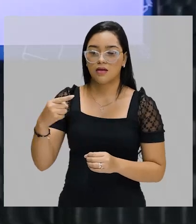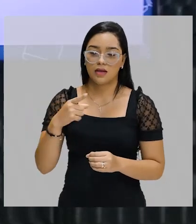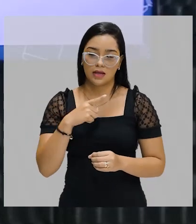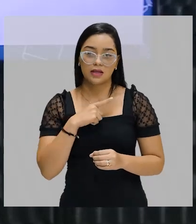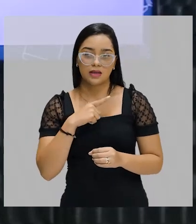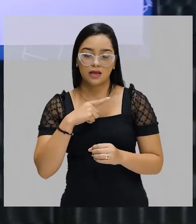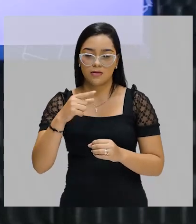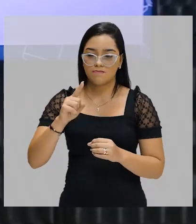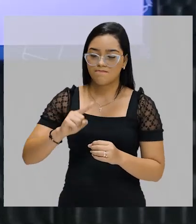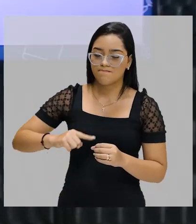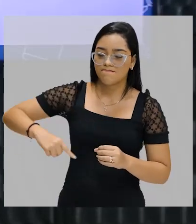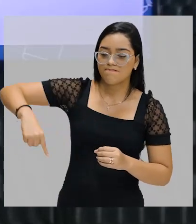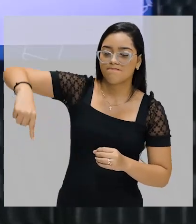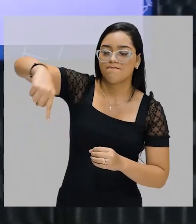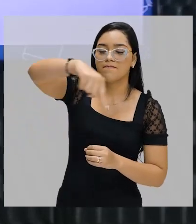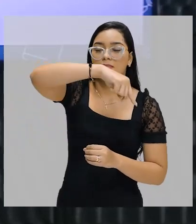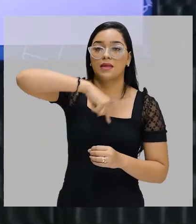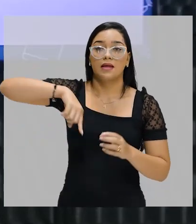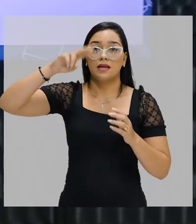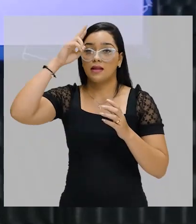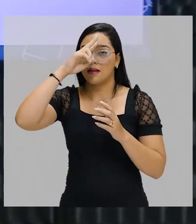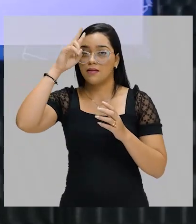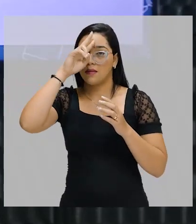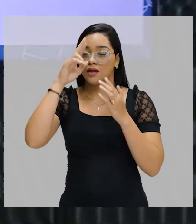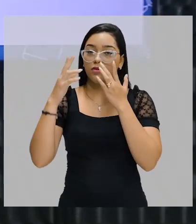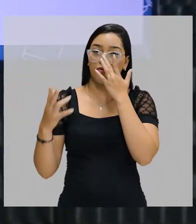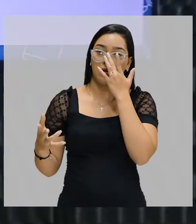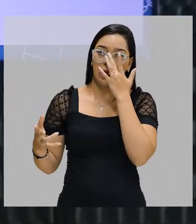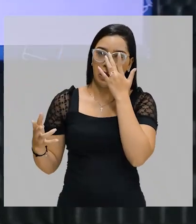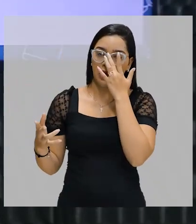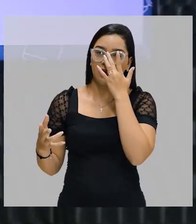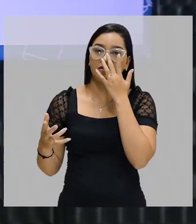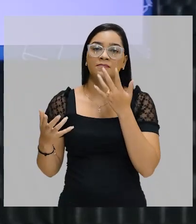suas órbitas, né? Lembrando que essas órbitas elas não são